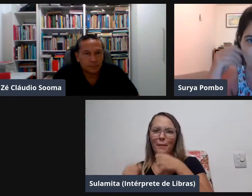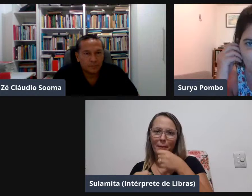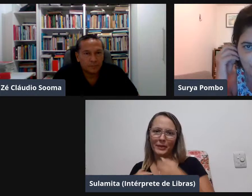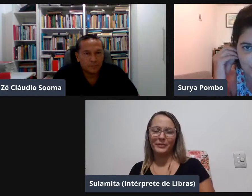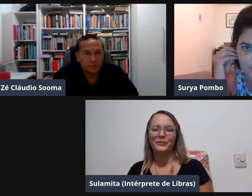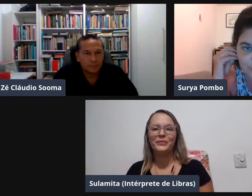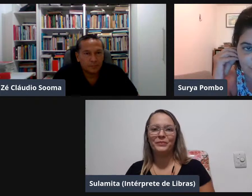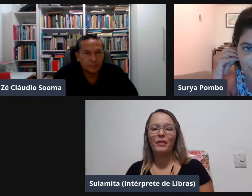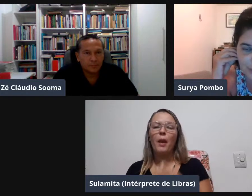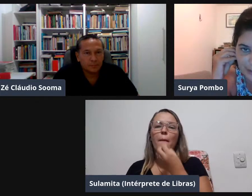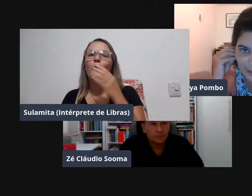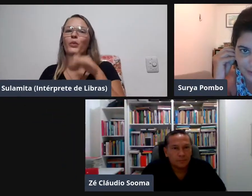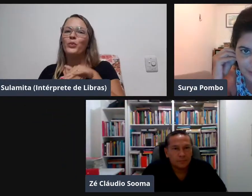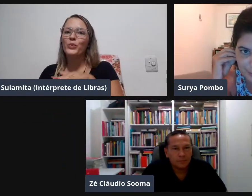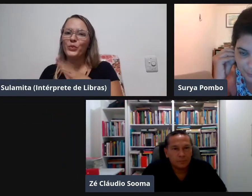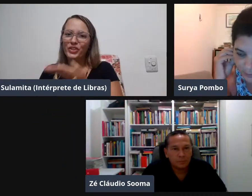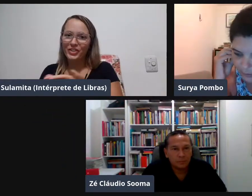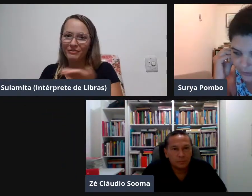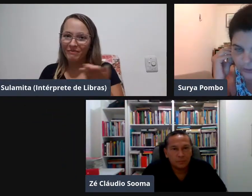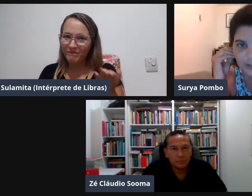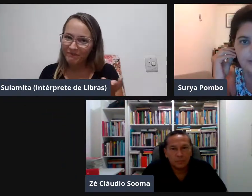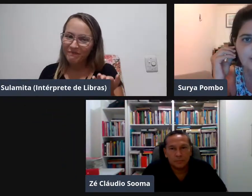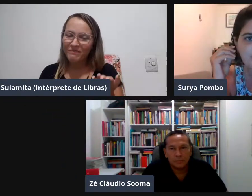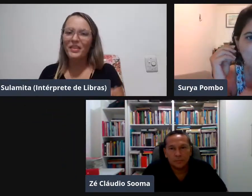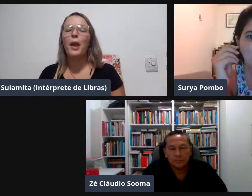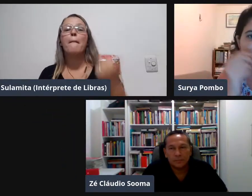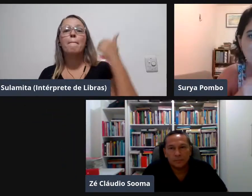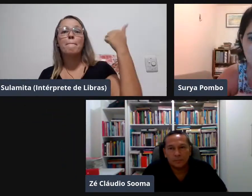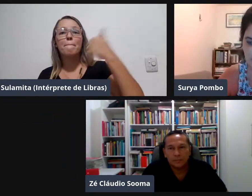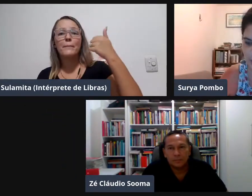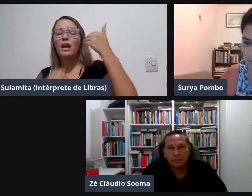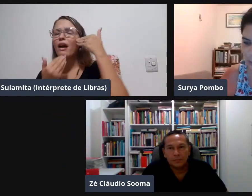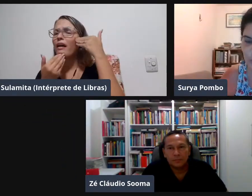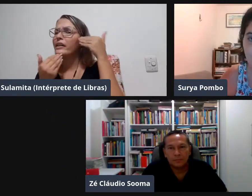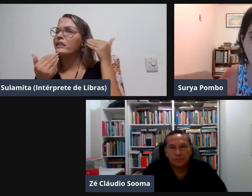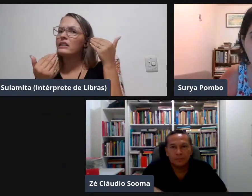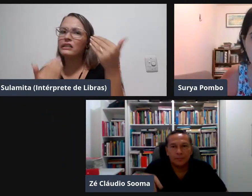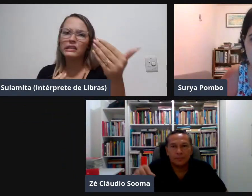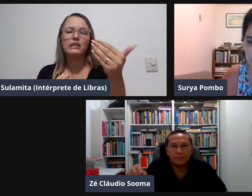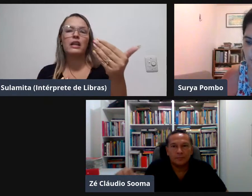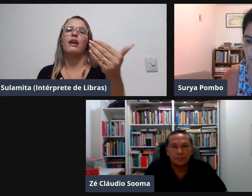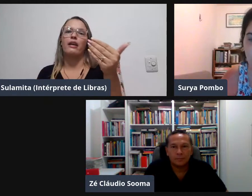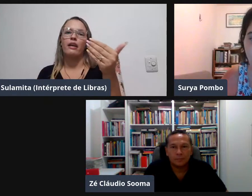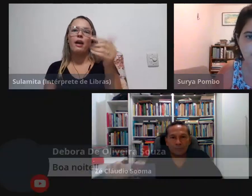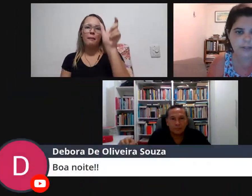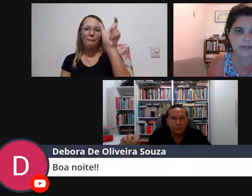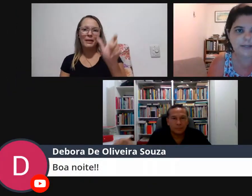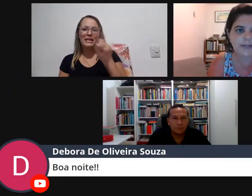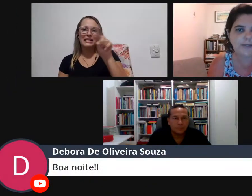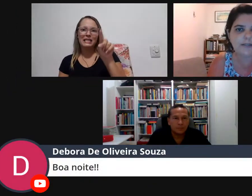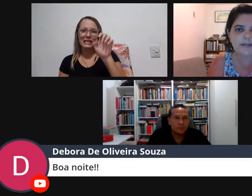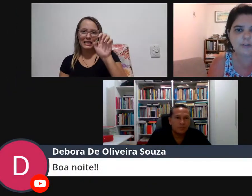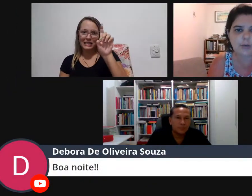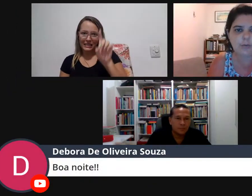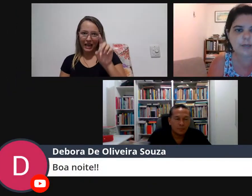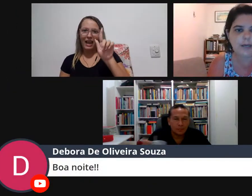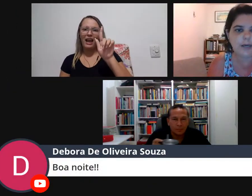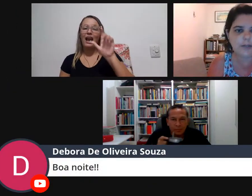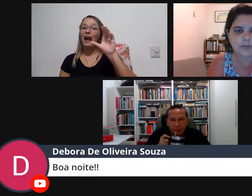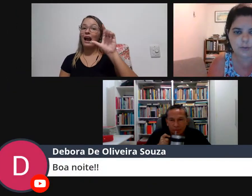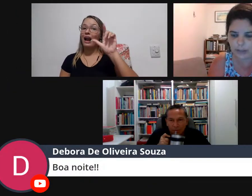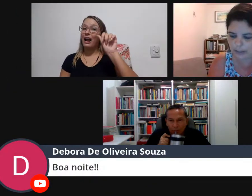Boa noite. Primeiro eu quero agradecer muito ao Zé Cláudio pelo convite. É uma honra estar aqui, né? Eu